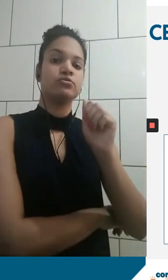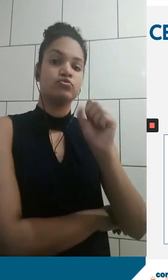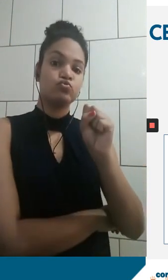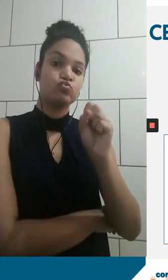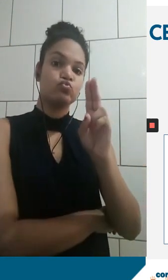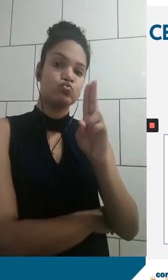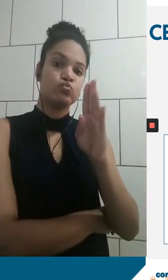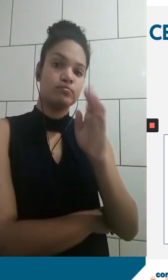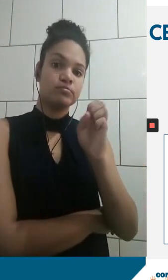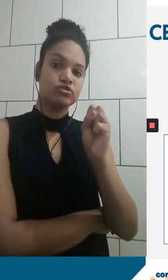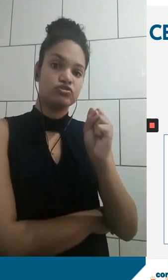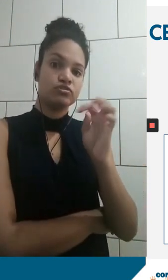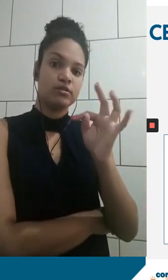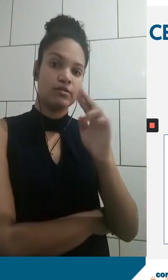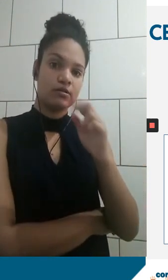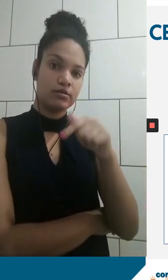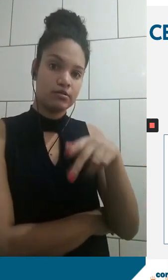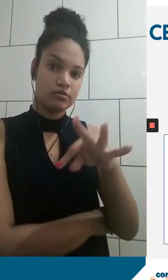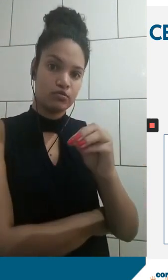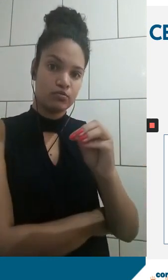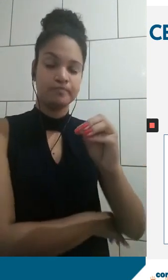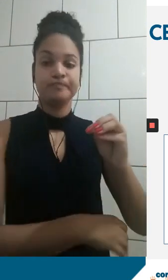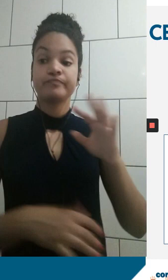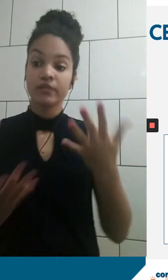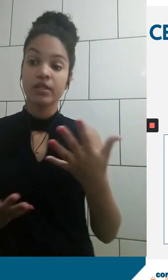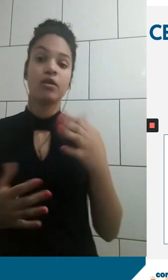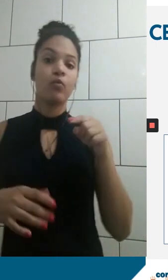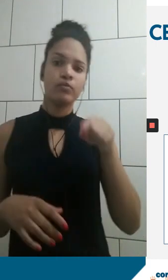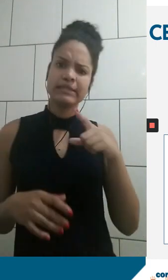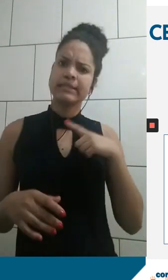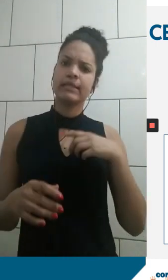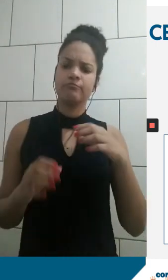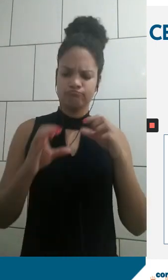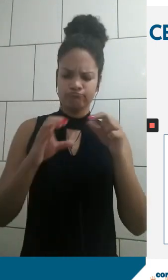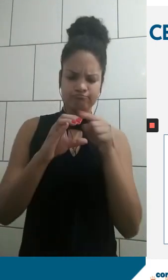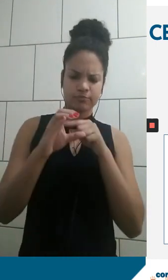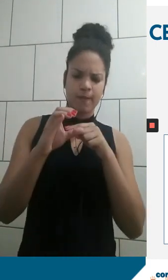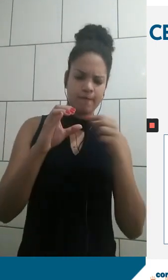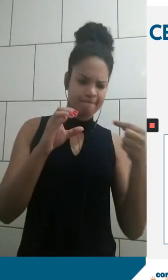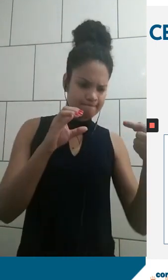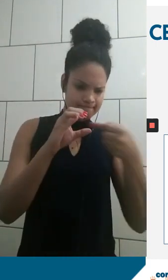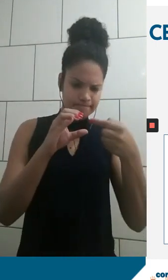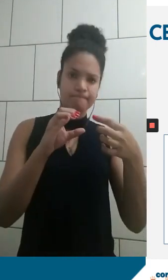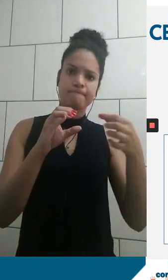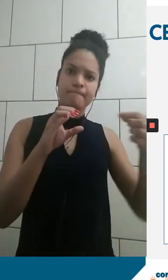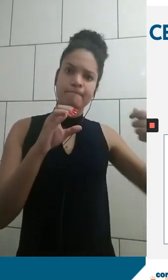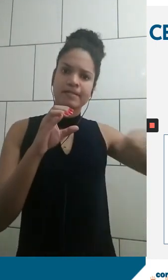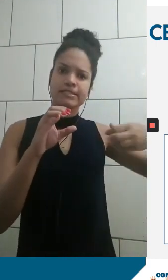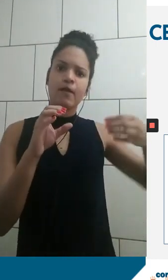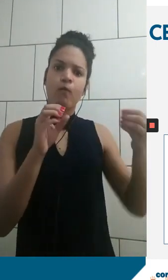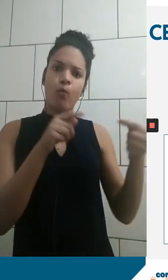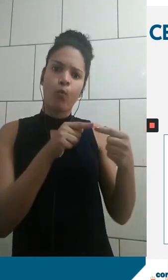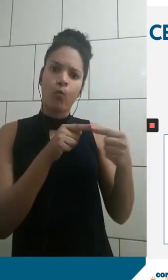sobre substratos de uma forma bem específica, uma vez que as enzimas possuem uma parte da molécula que é chamada